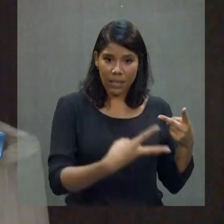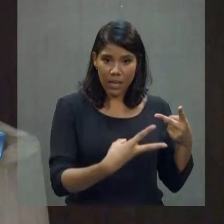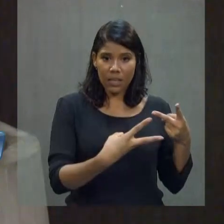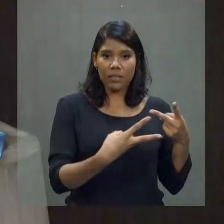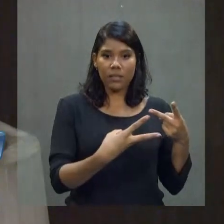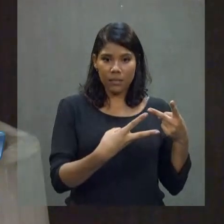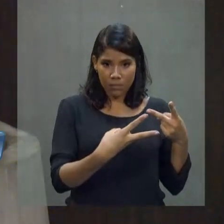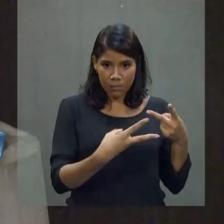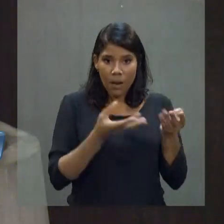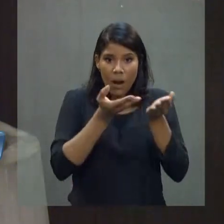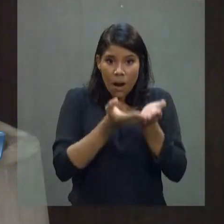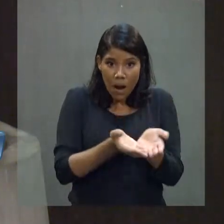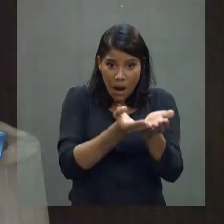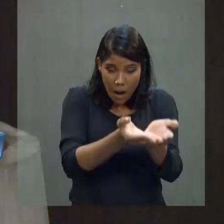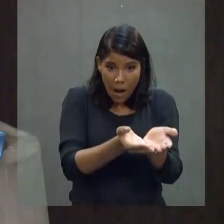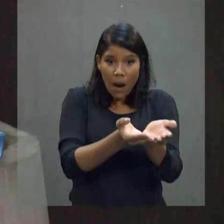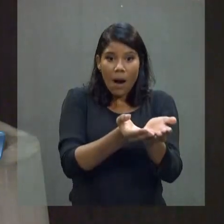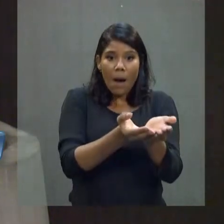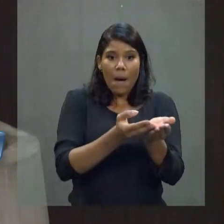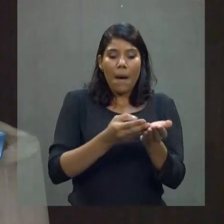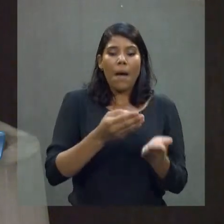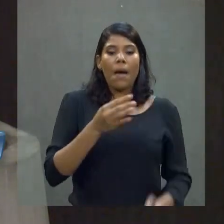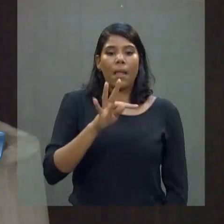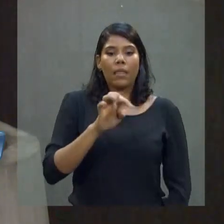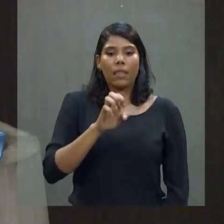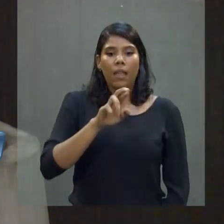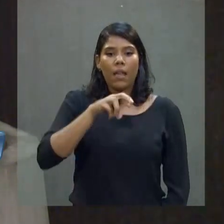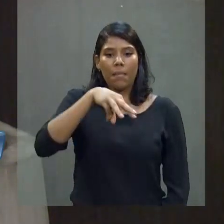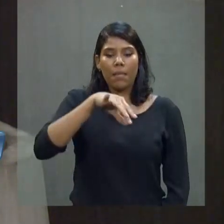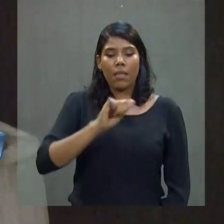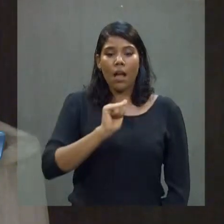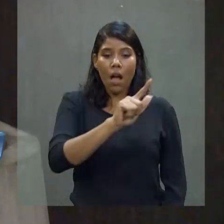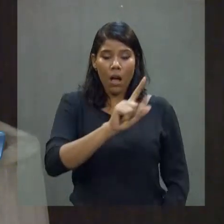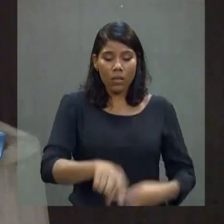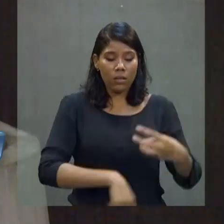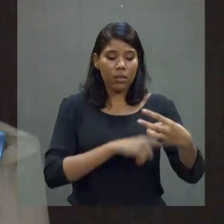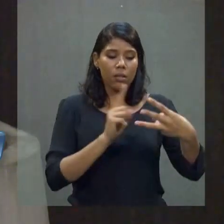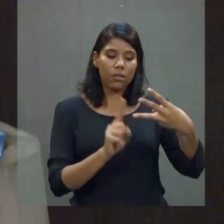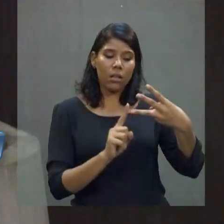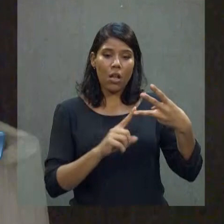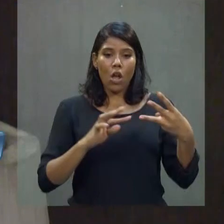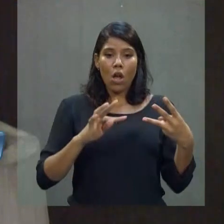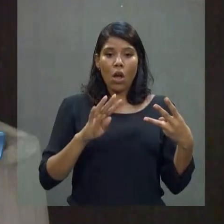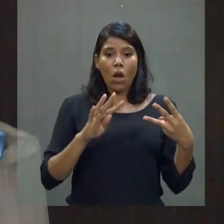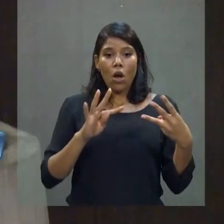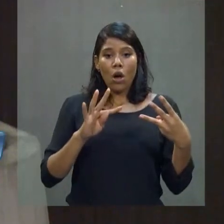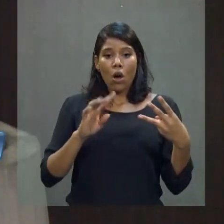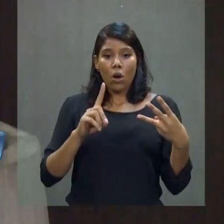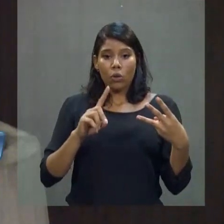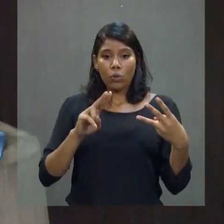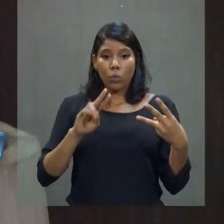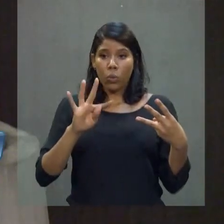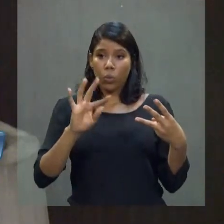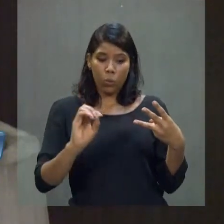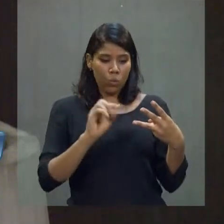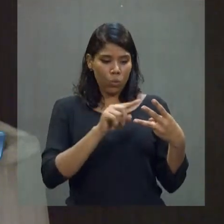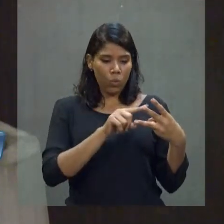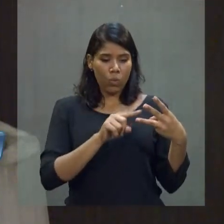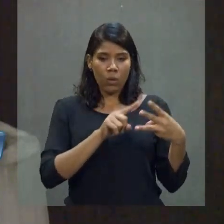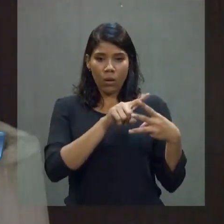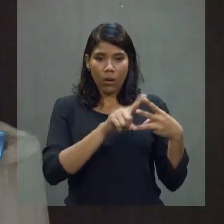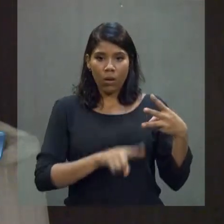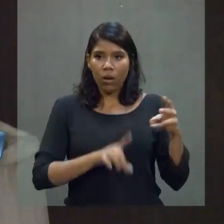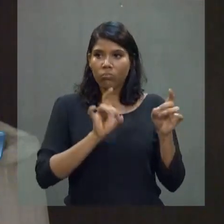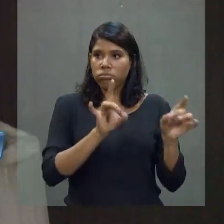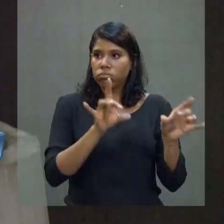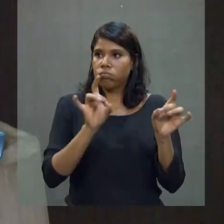terminais marítimos e 2.000 quilômetros de dutos a serem privatizados. Isso aumenta a nossa